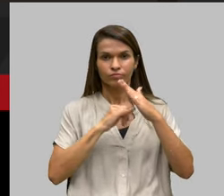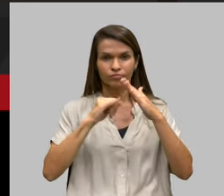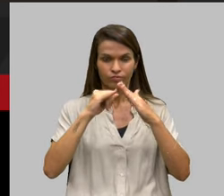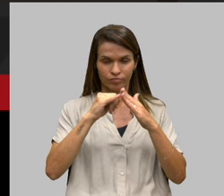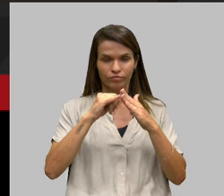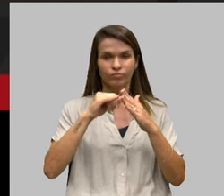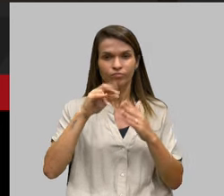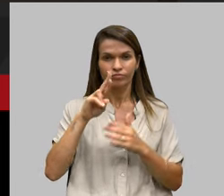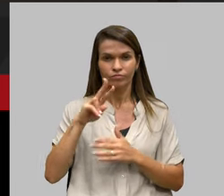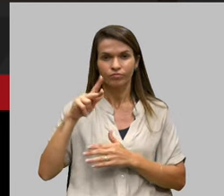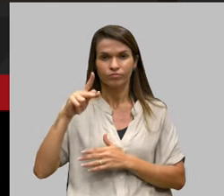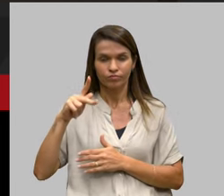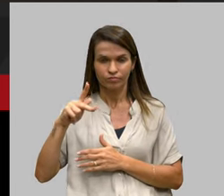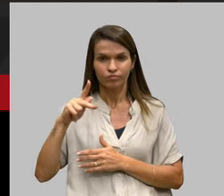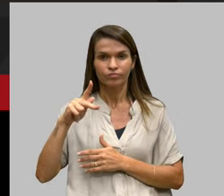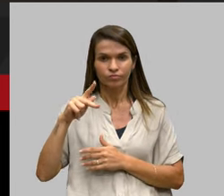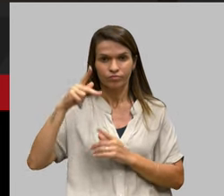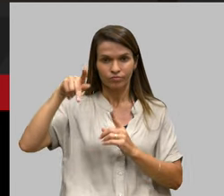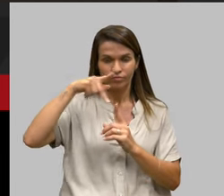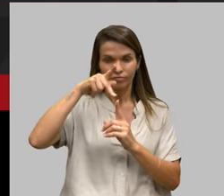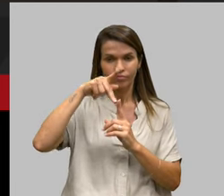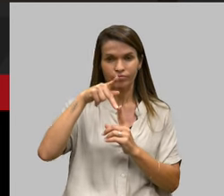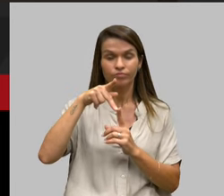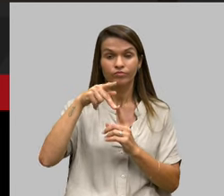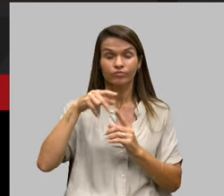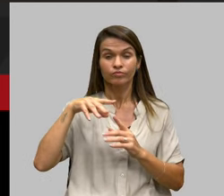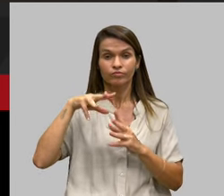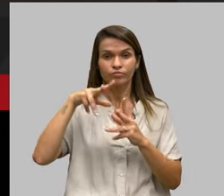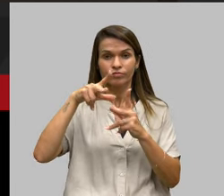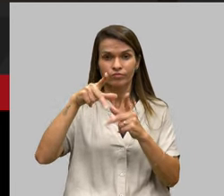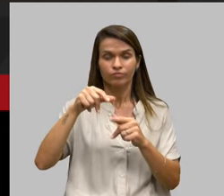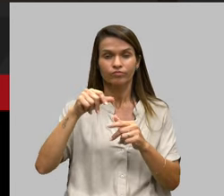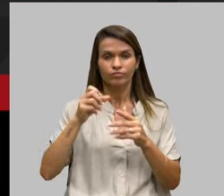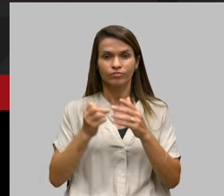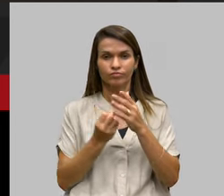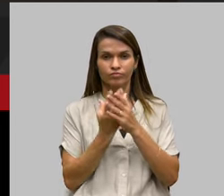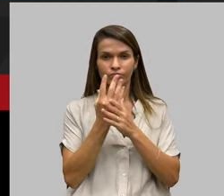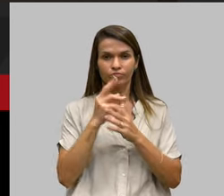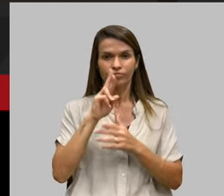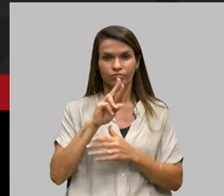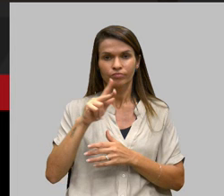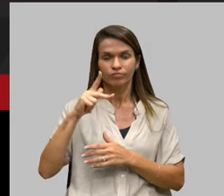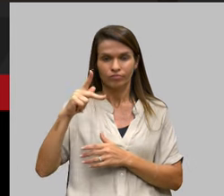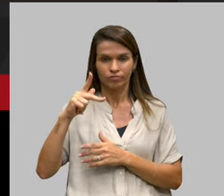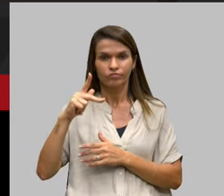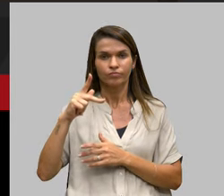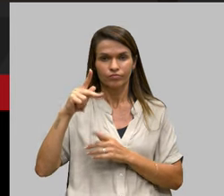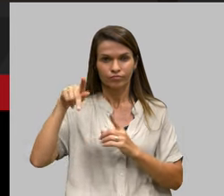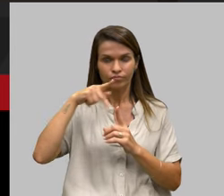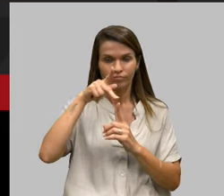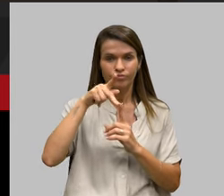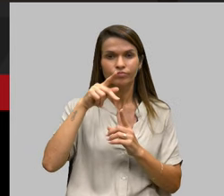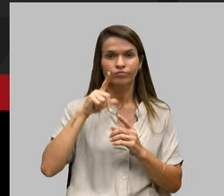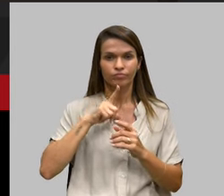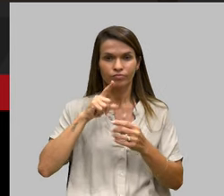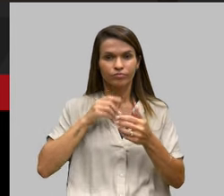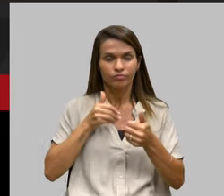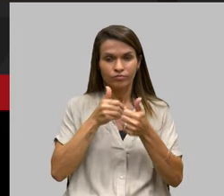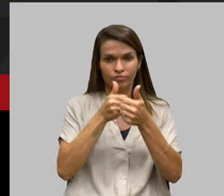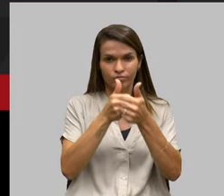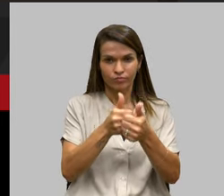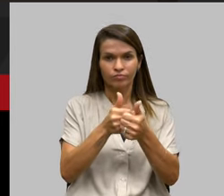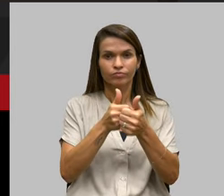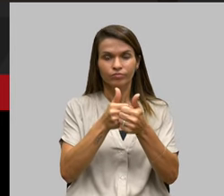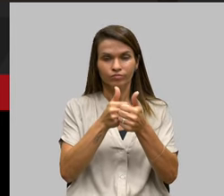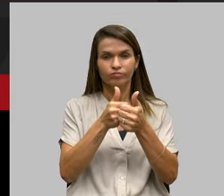próprios de previdência senhores e senhores se todos aqueles que instituíram regimes próprios de previdência tivessem acompanhado eh os